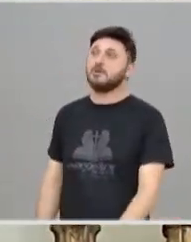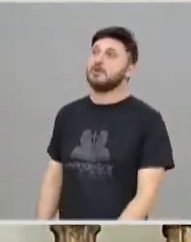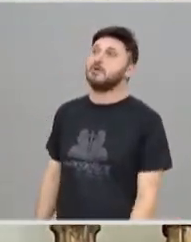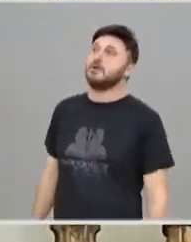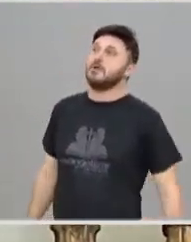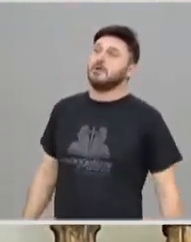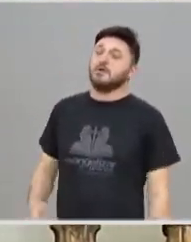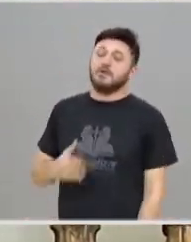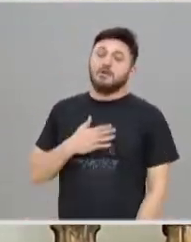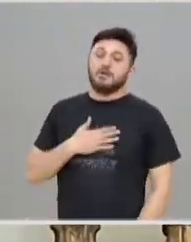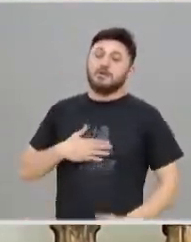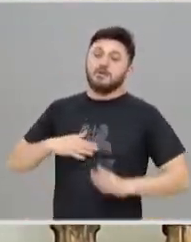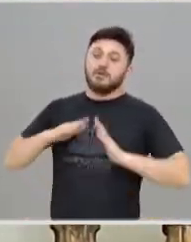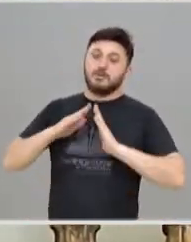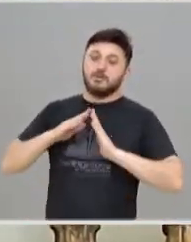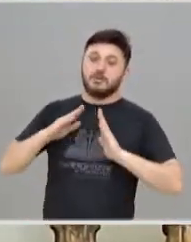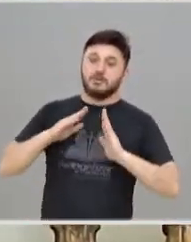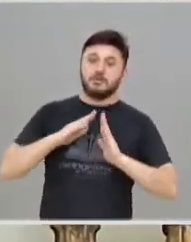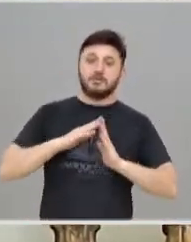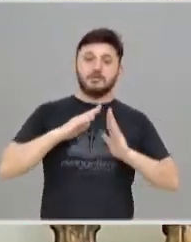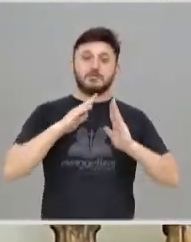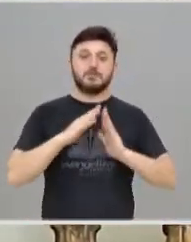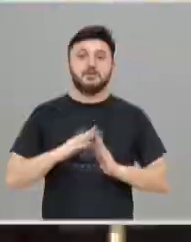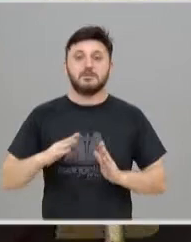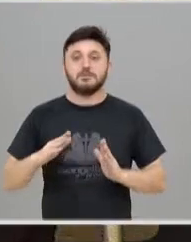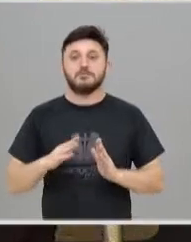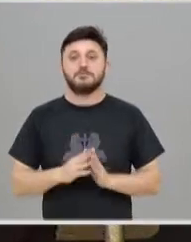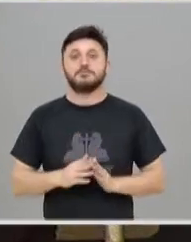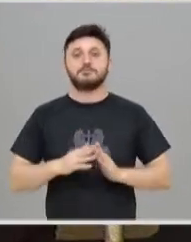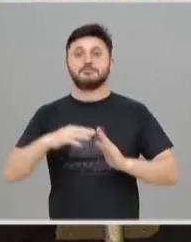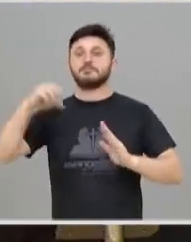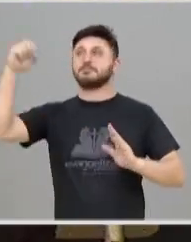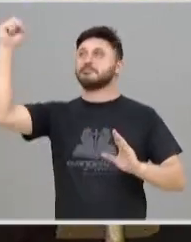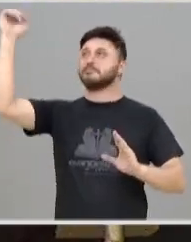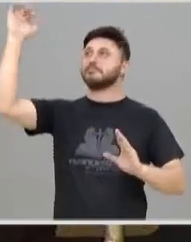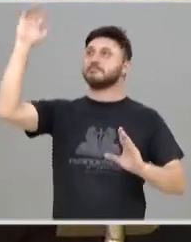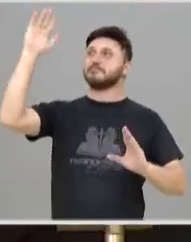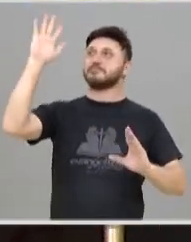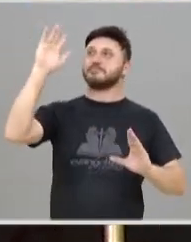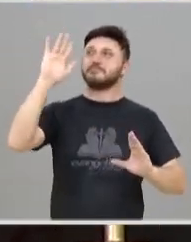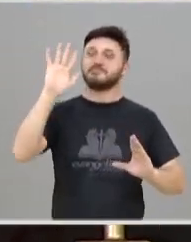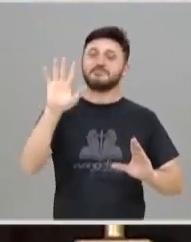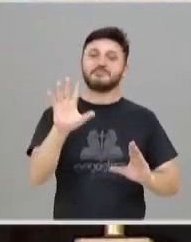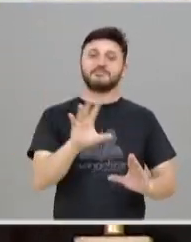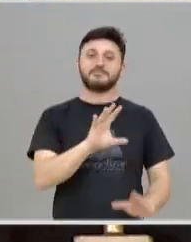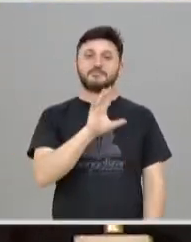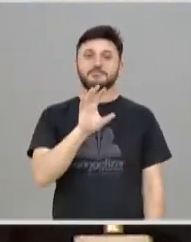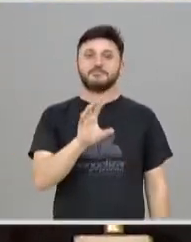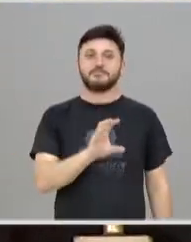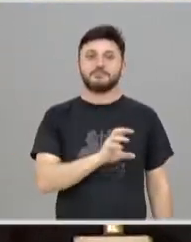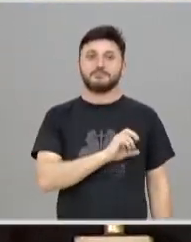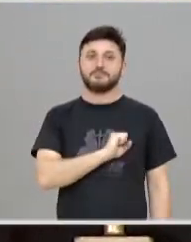Meu lar enche de amor e alegria.